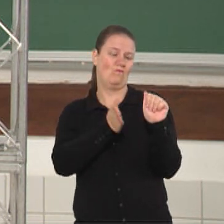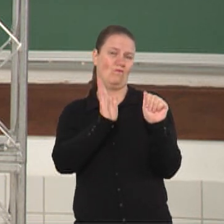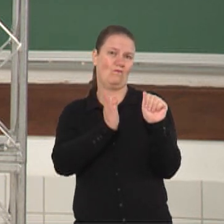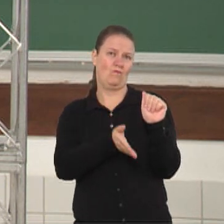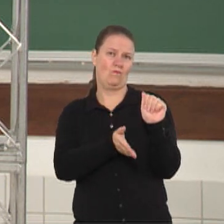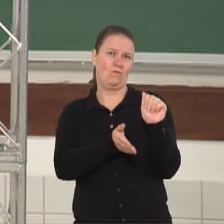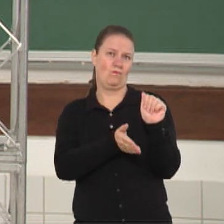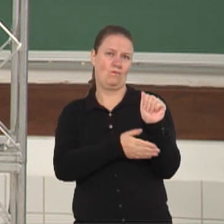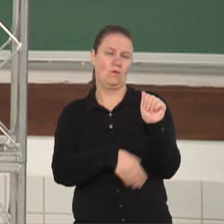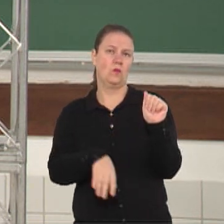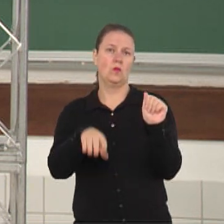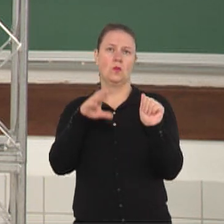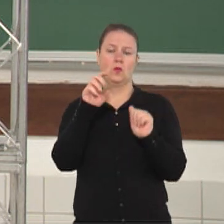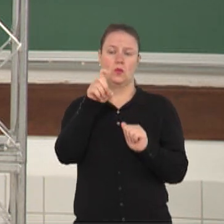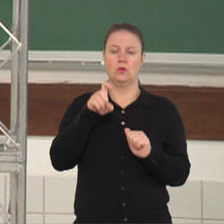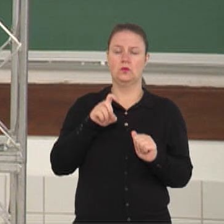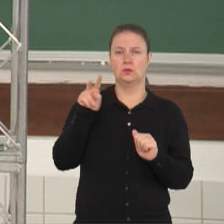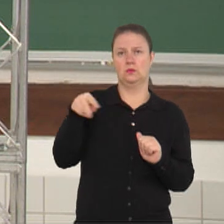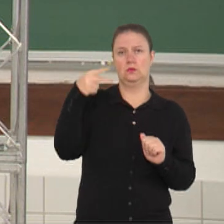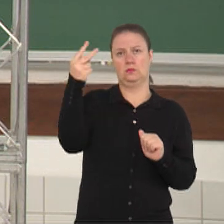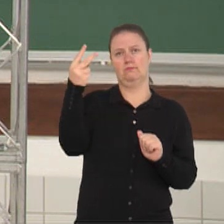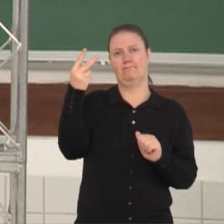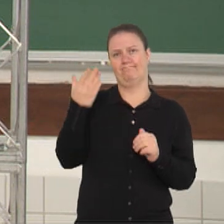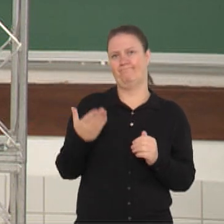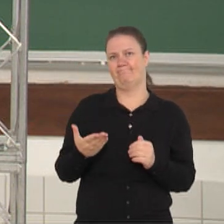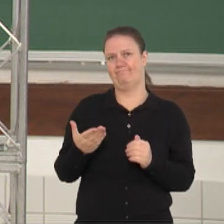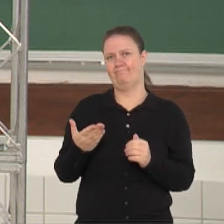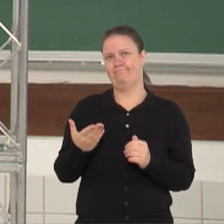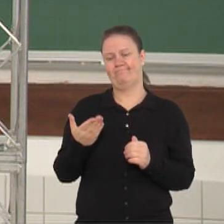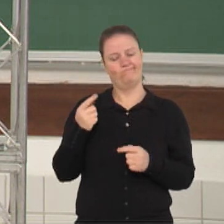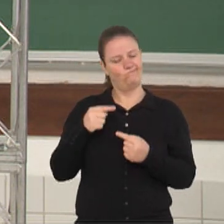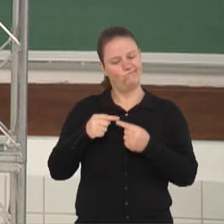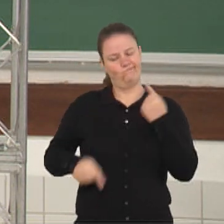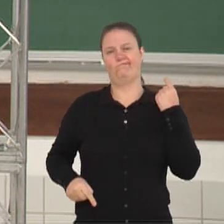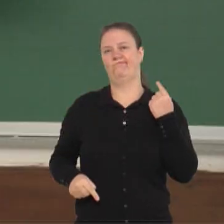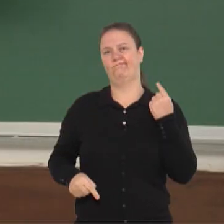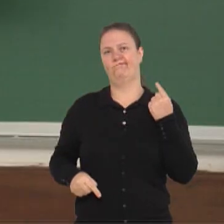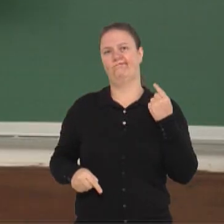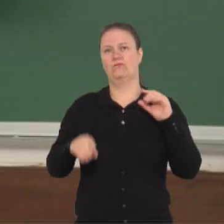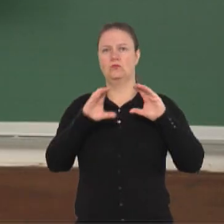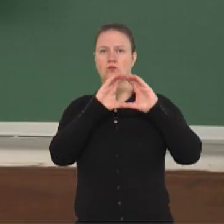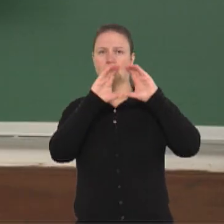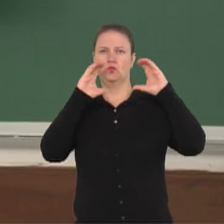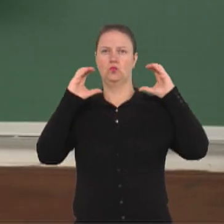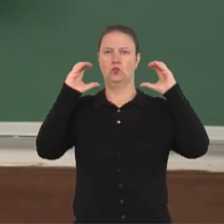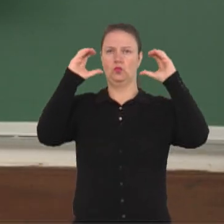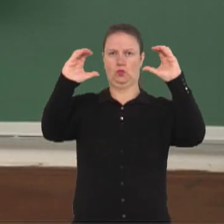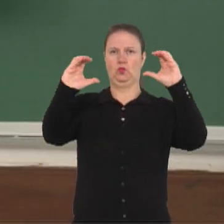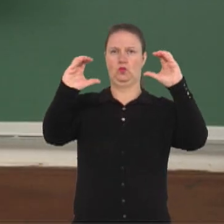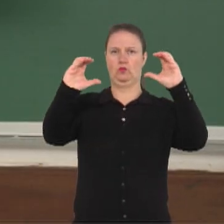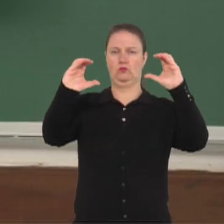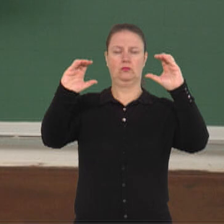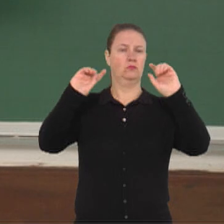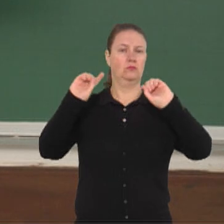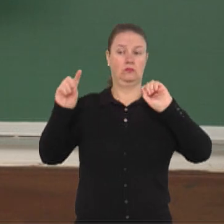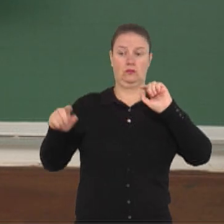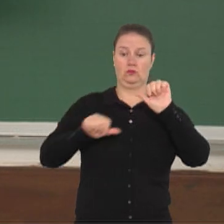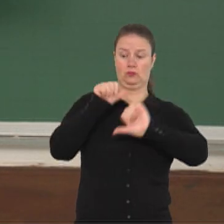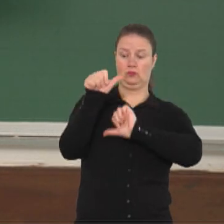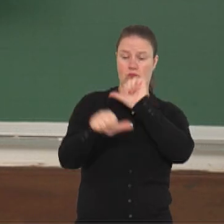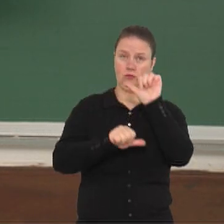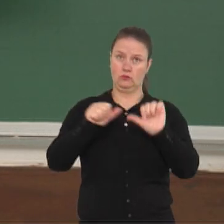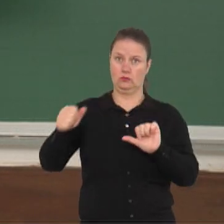o x². Então, deixa de ser função do segundo grau e passa a ser função do primeiro grau. Se